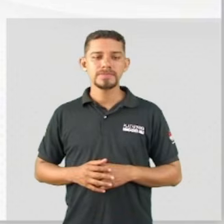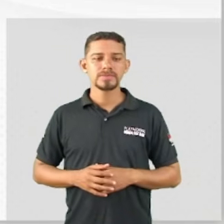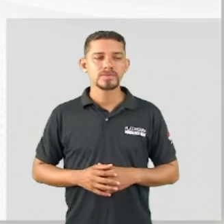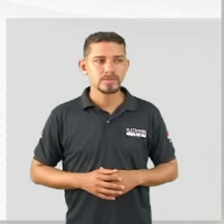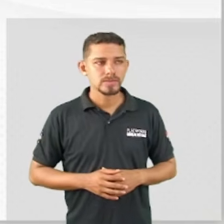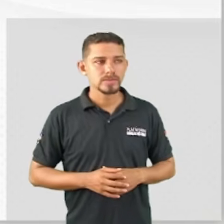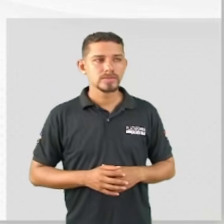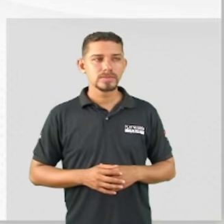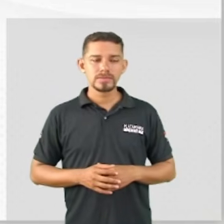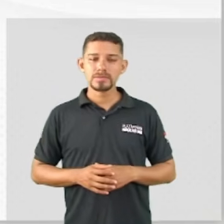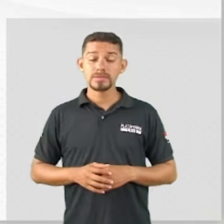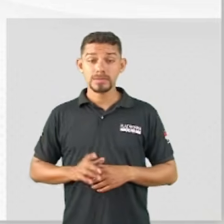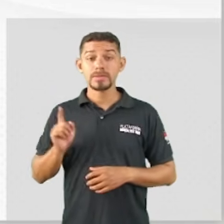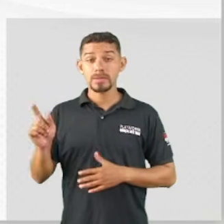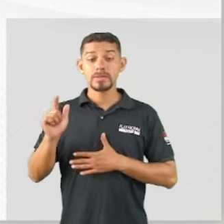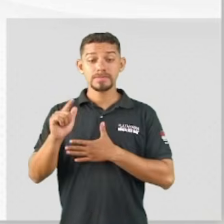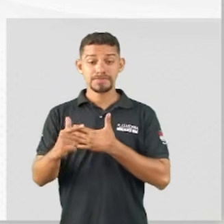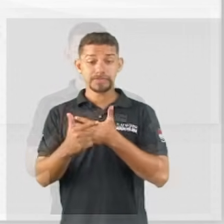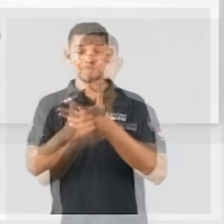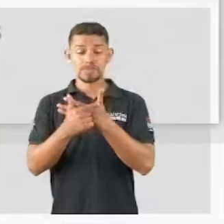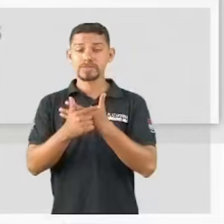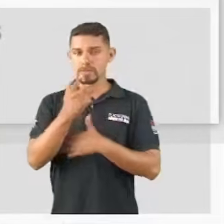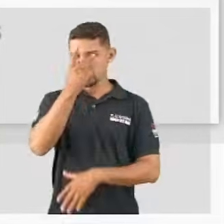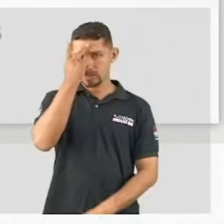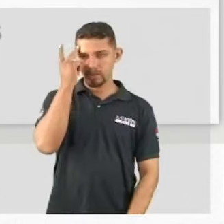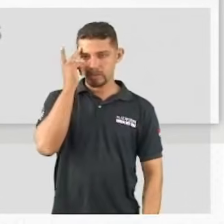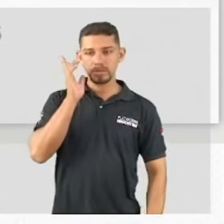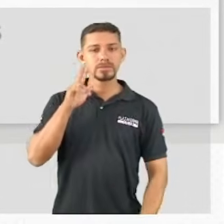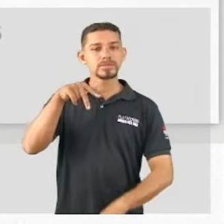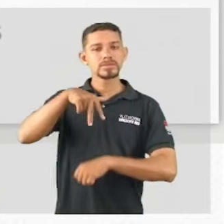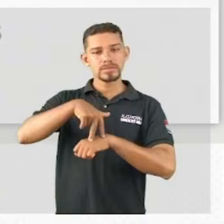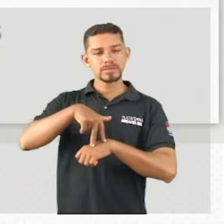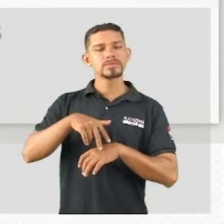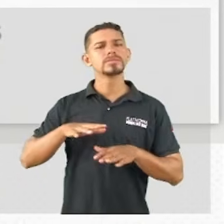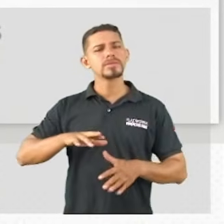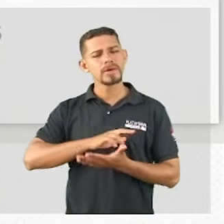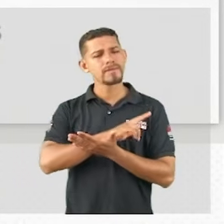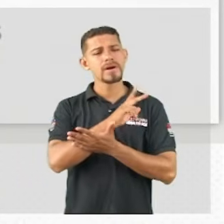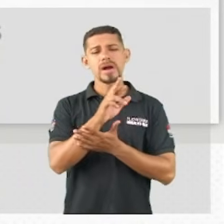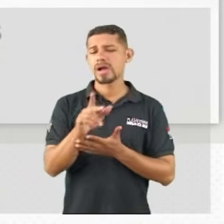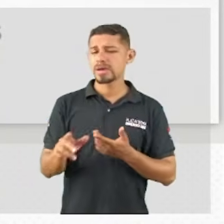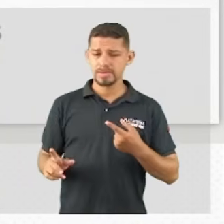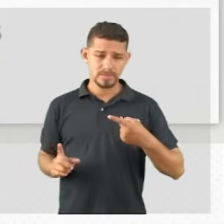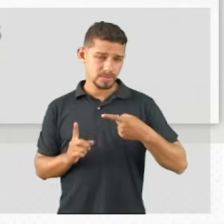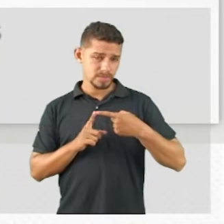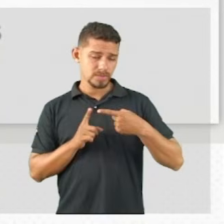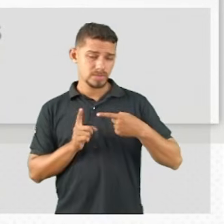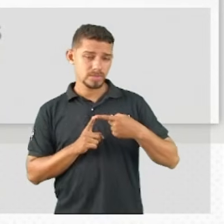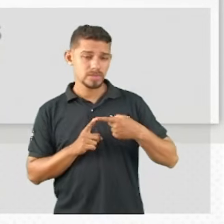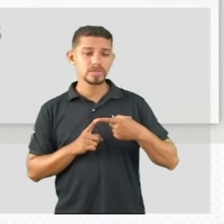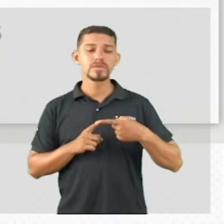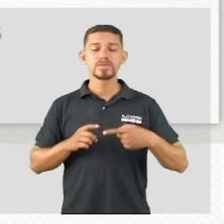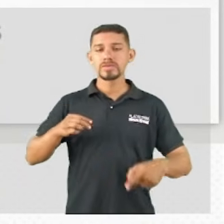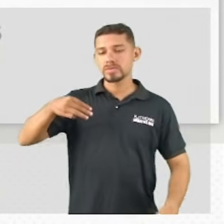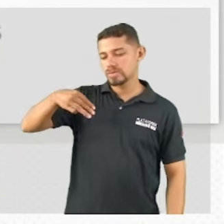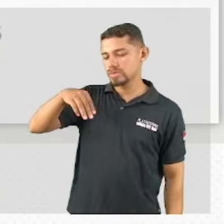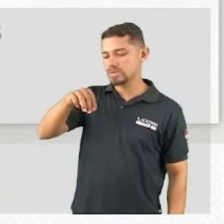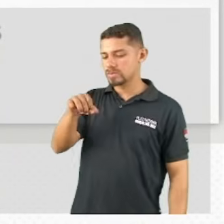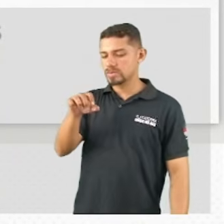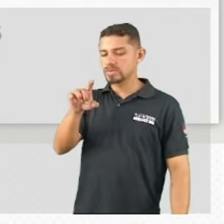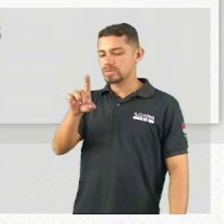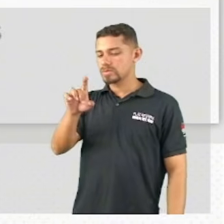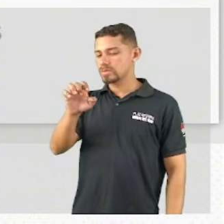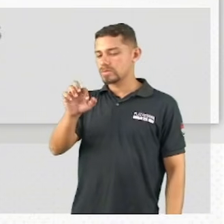isso de papel dos participantes, né? E aí a gente tem vários participantes. O primeiro aqui que eu vou destacar é o